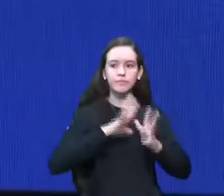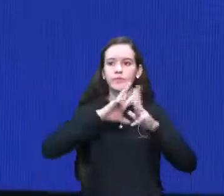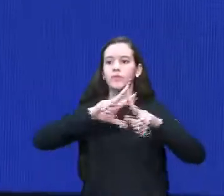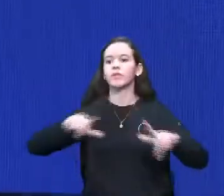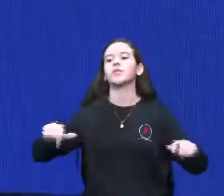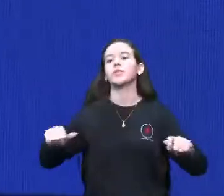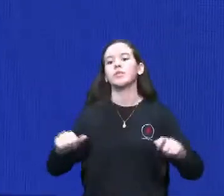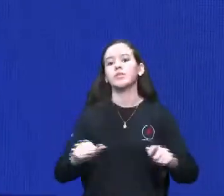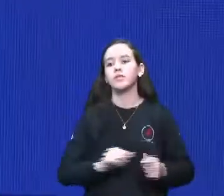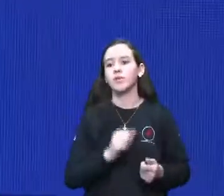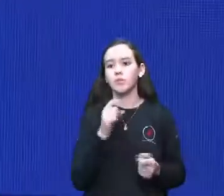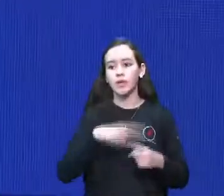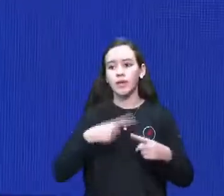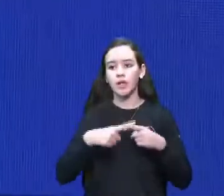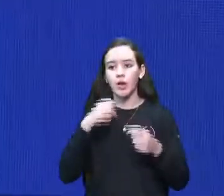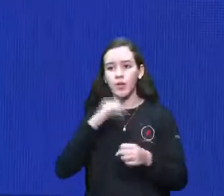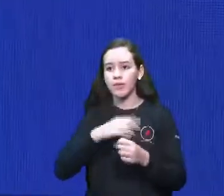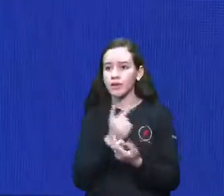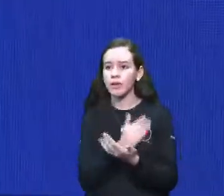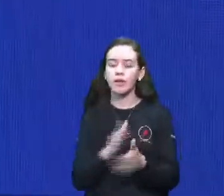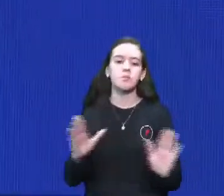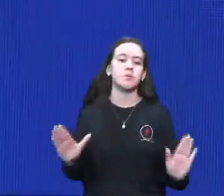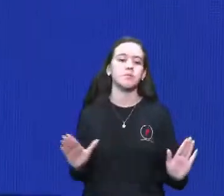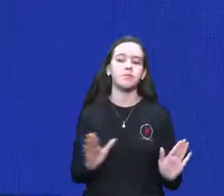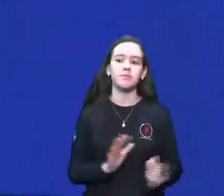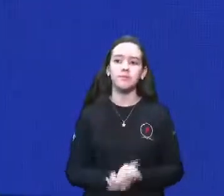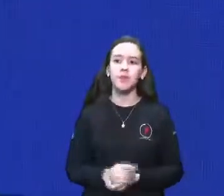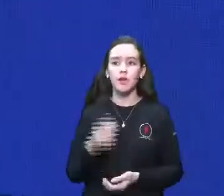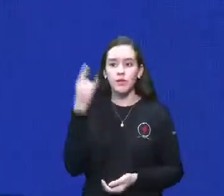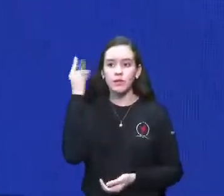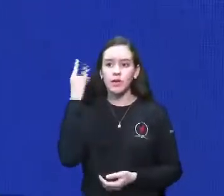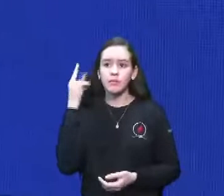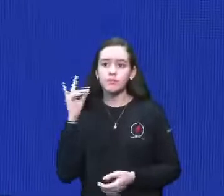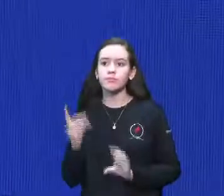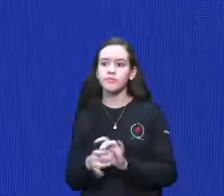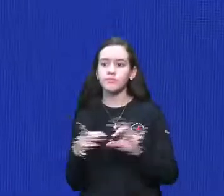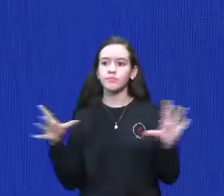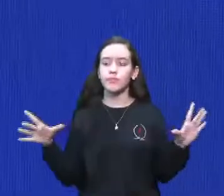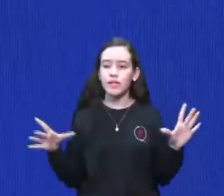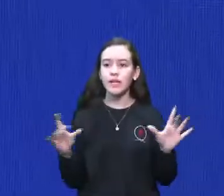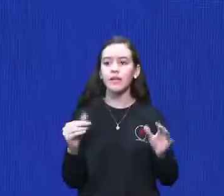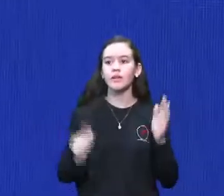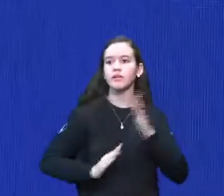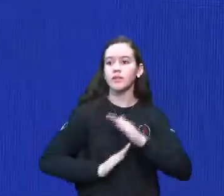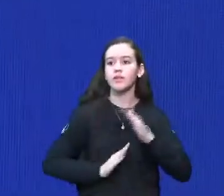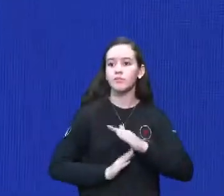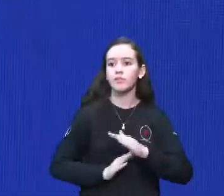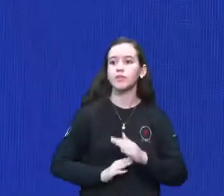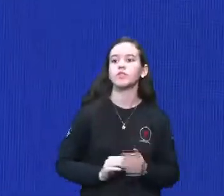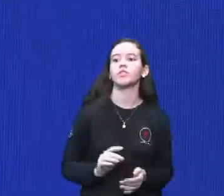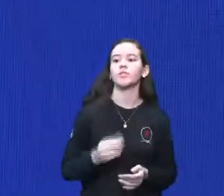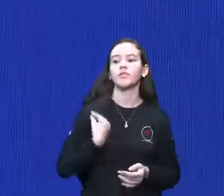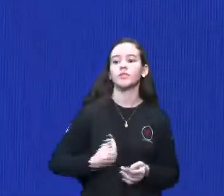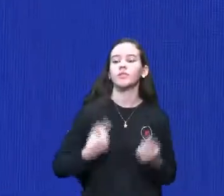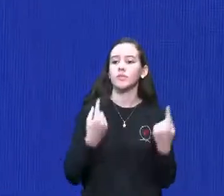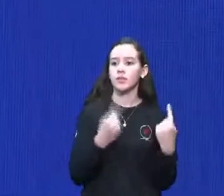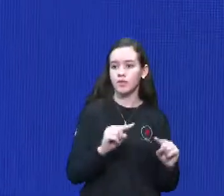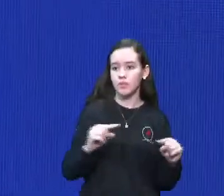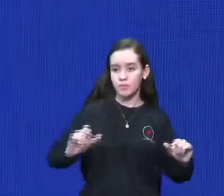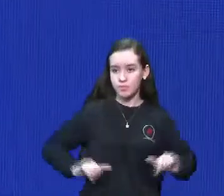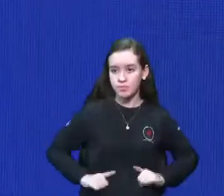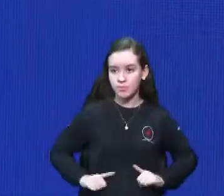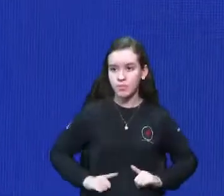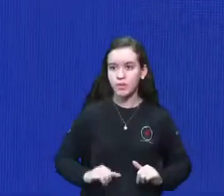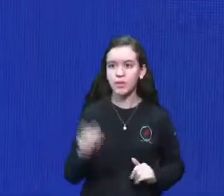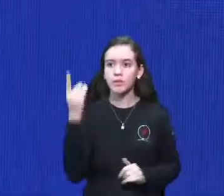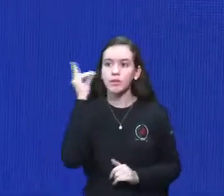oferta. Amigo, o diabo recebe carta branca para mexer até o limite que Deus deu, e ele vai na oferta primeiro. Por quê? Porque se a